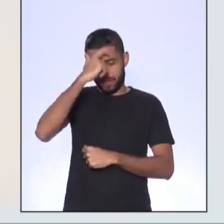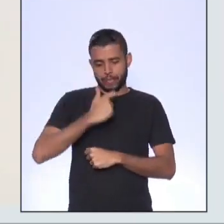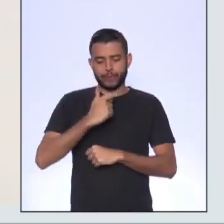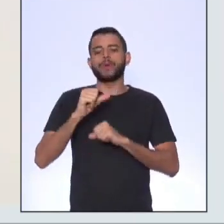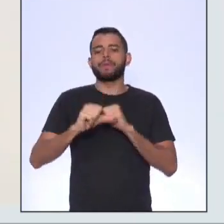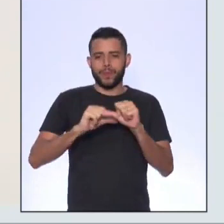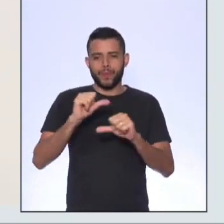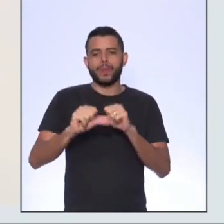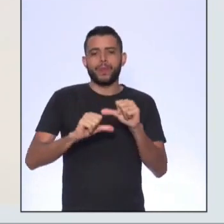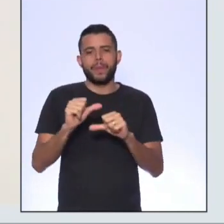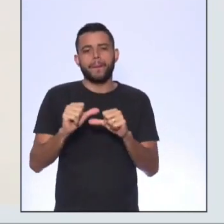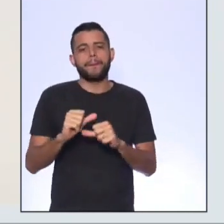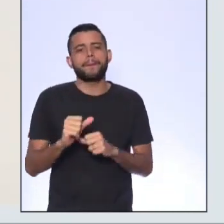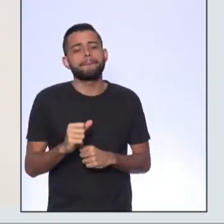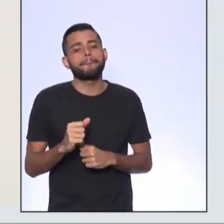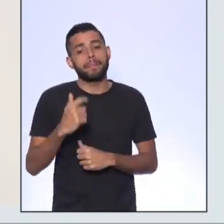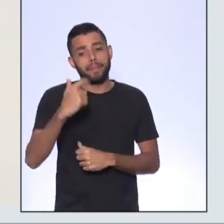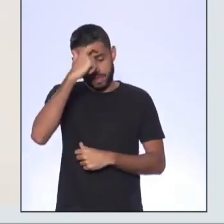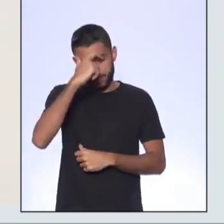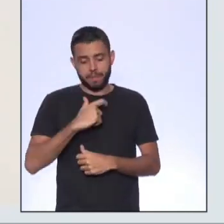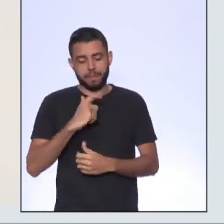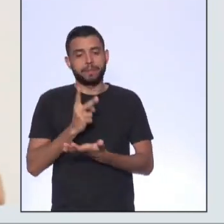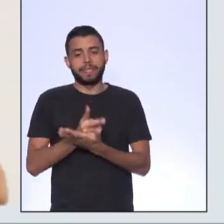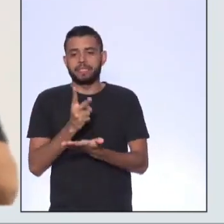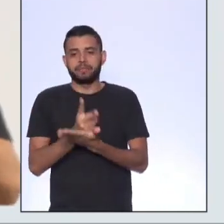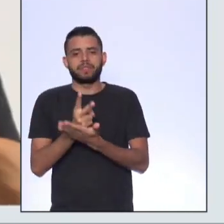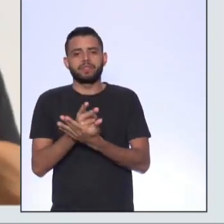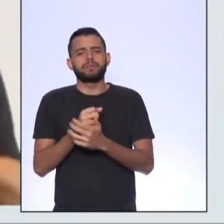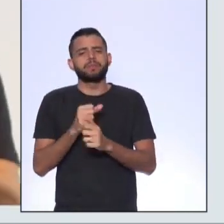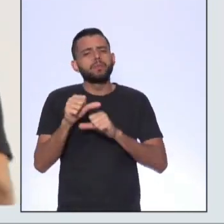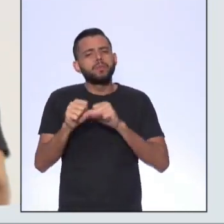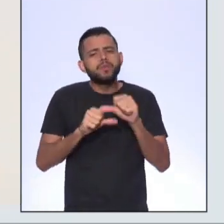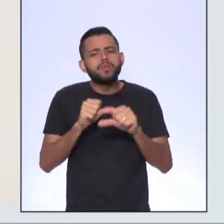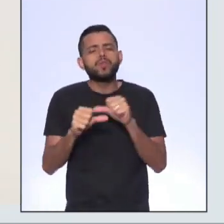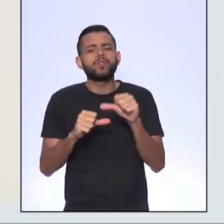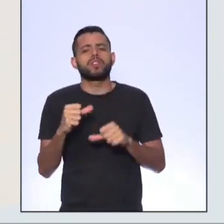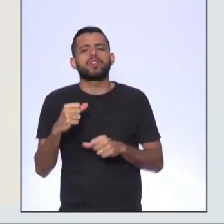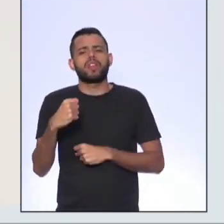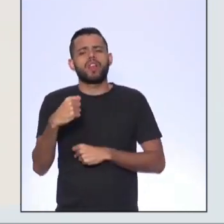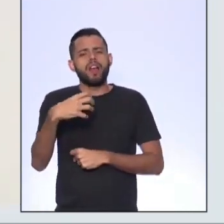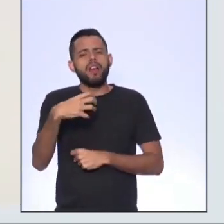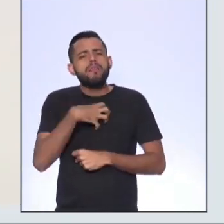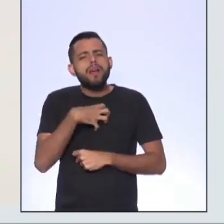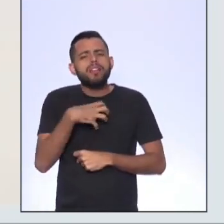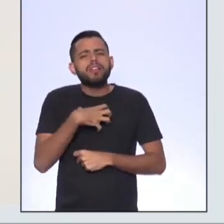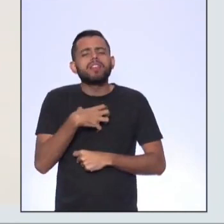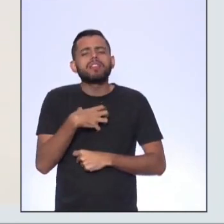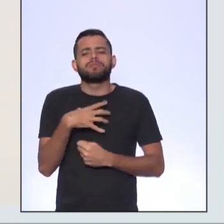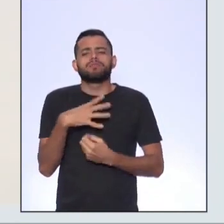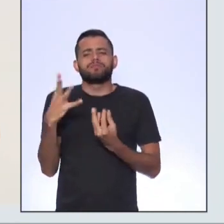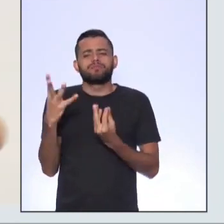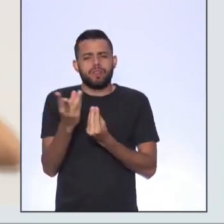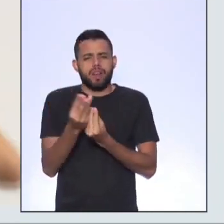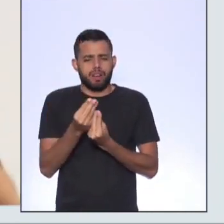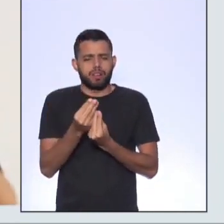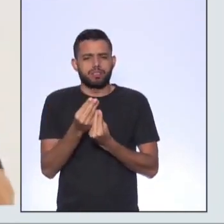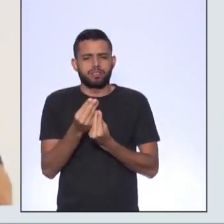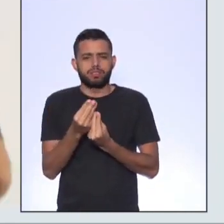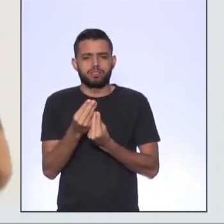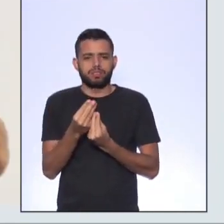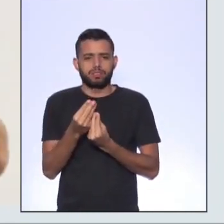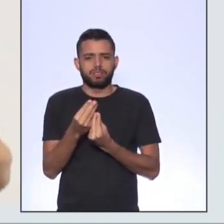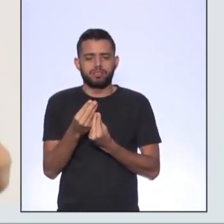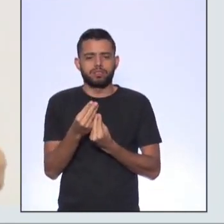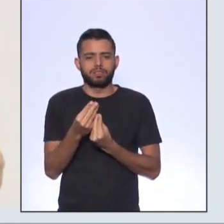A mesma pessoa muda a maneira de ver uma arte. O